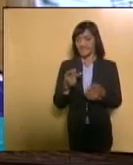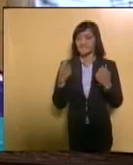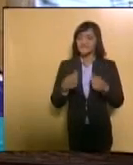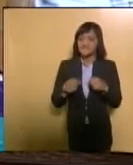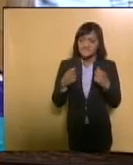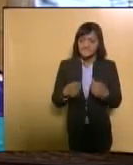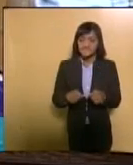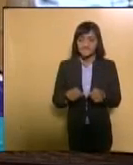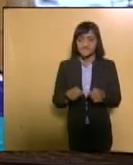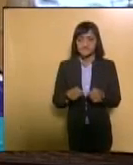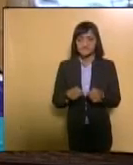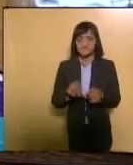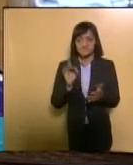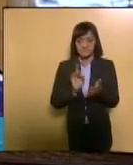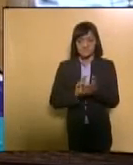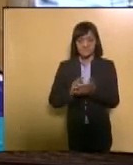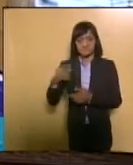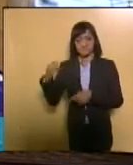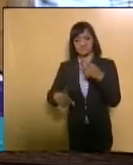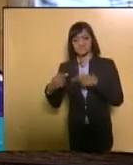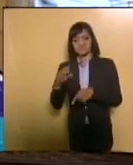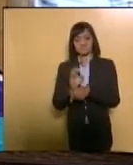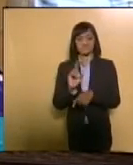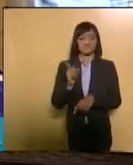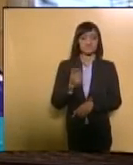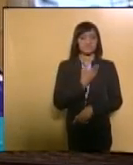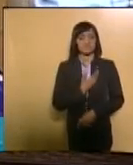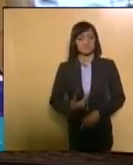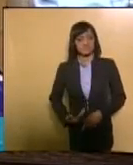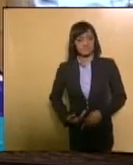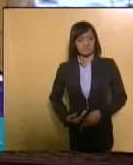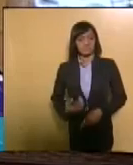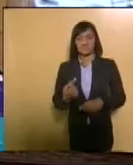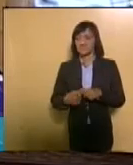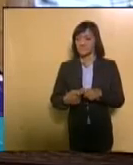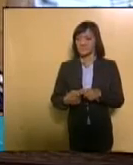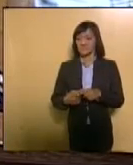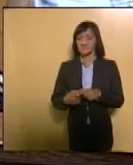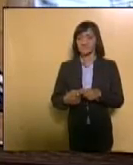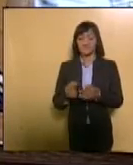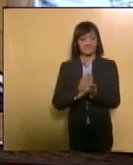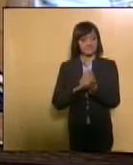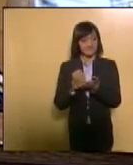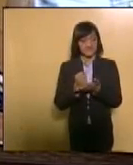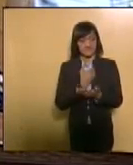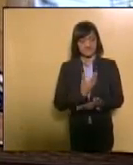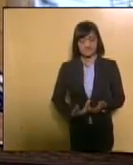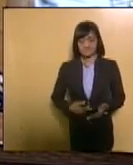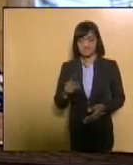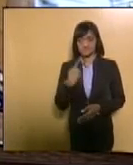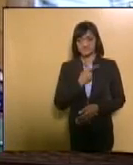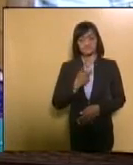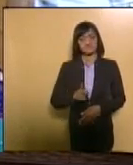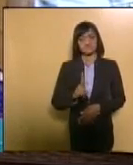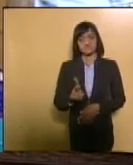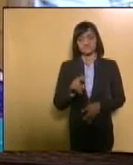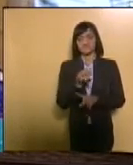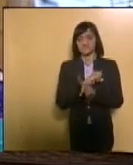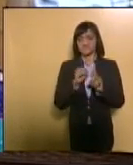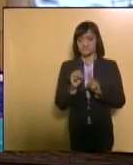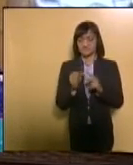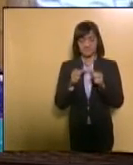coisa institucional uma política de estado e não de governo porque os governos passam e nós ficamos nós sociedade